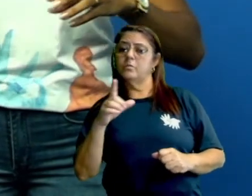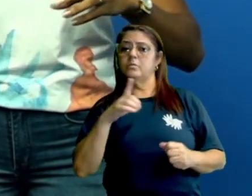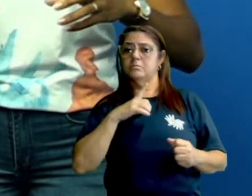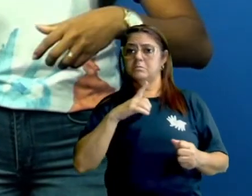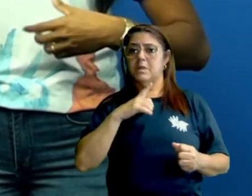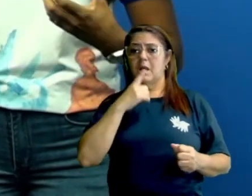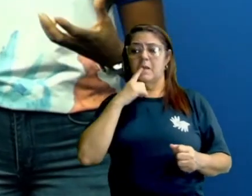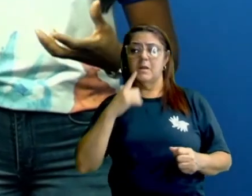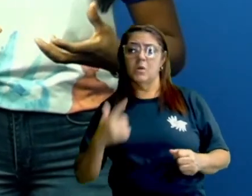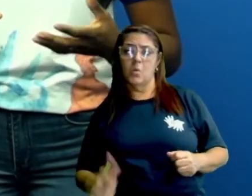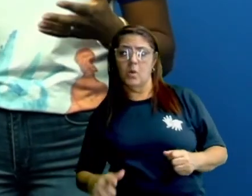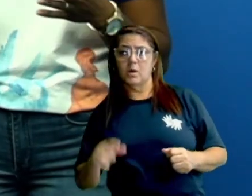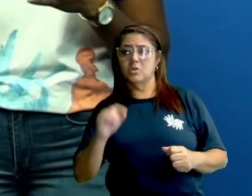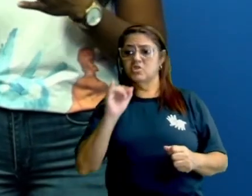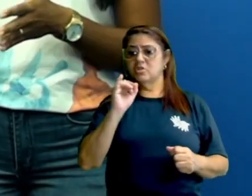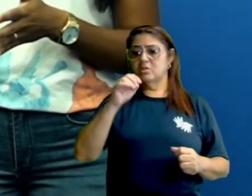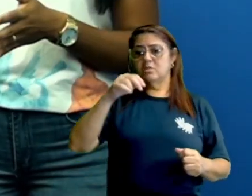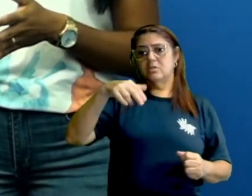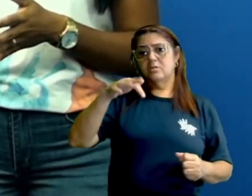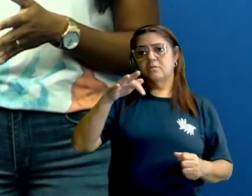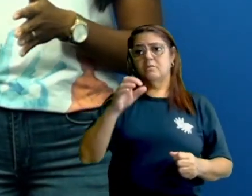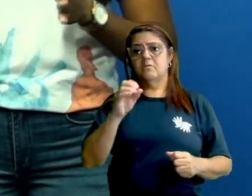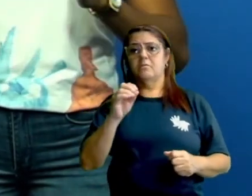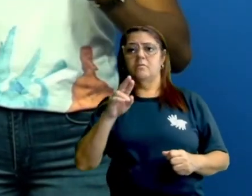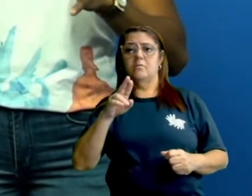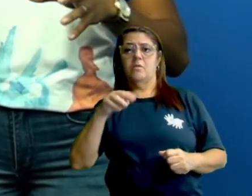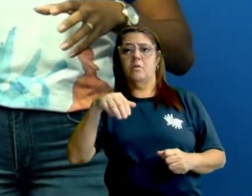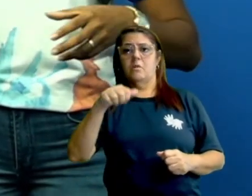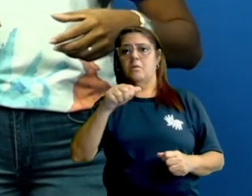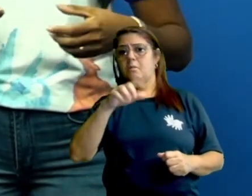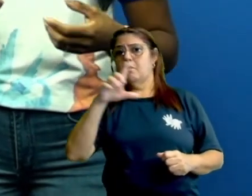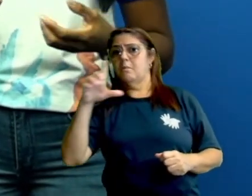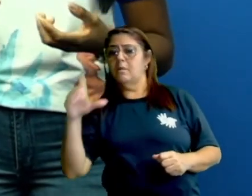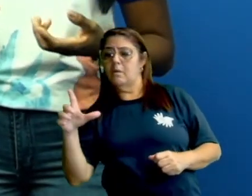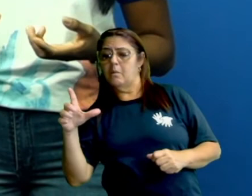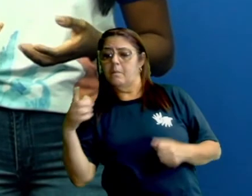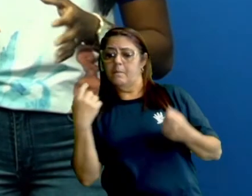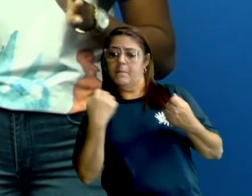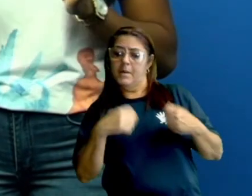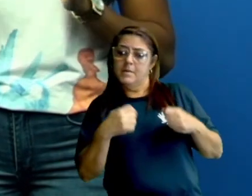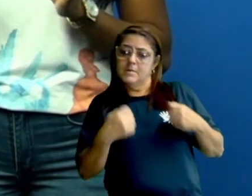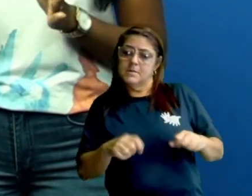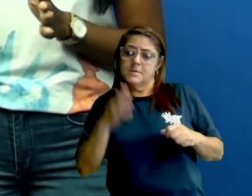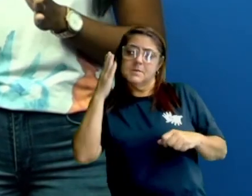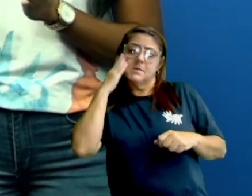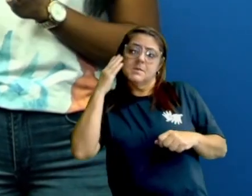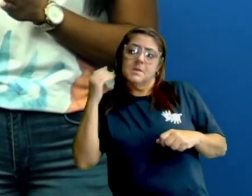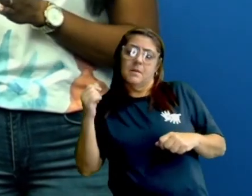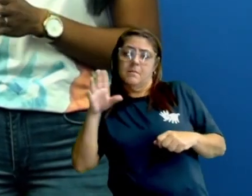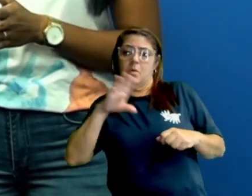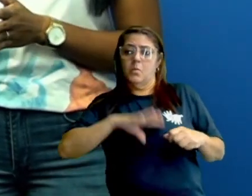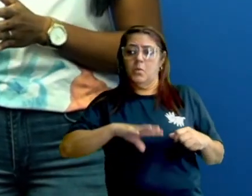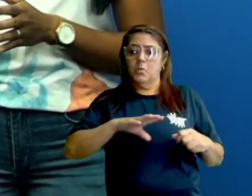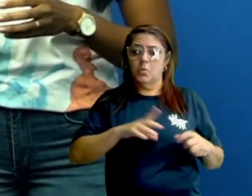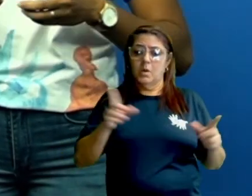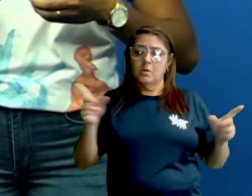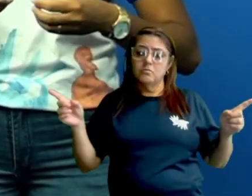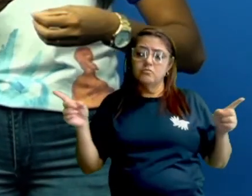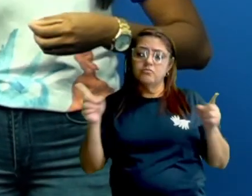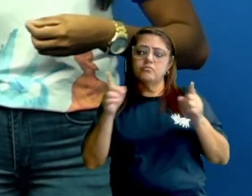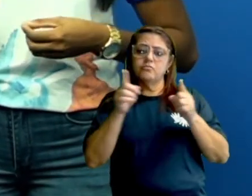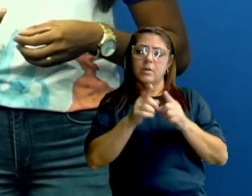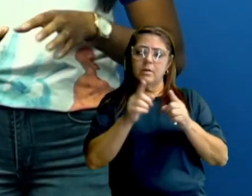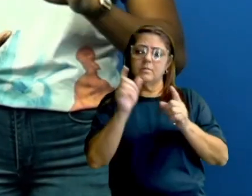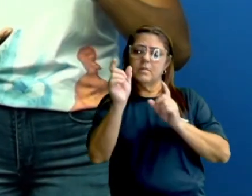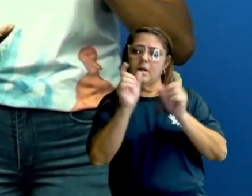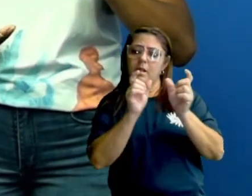você falar na informalidade. Então, por isso que a gente precisa ter um domínio maior da conhecida norma culta, ou seja,